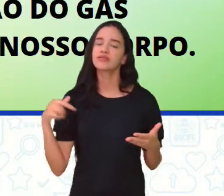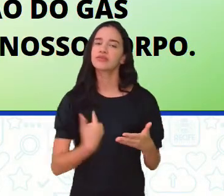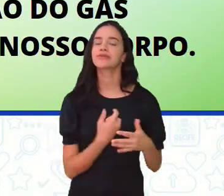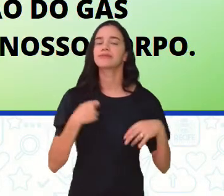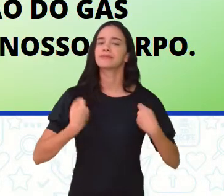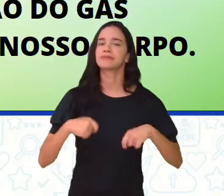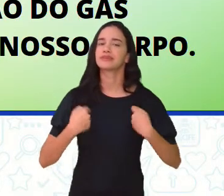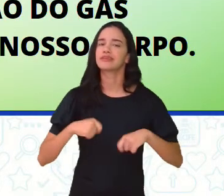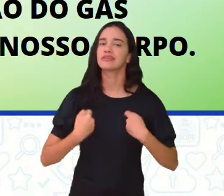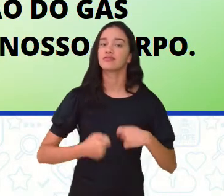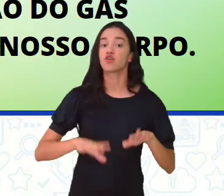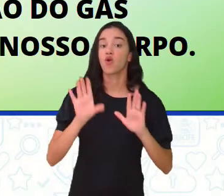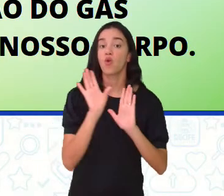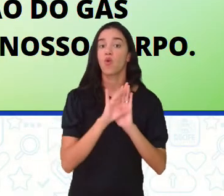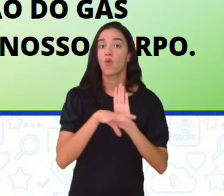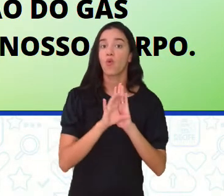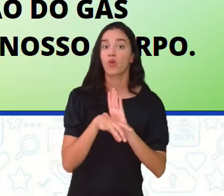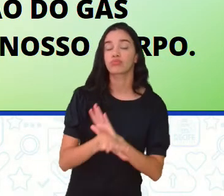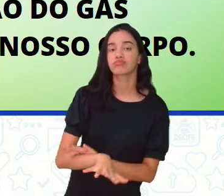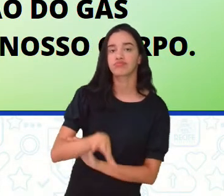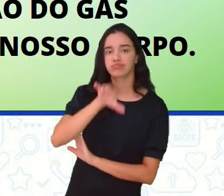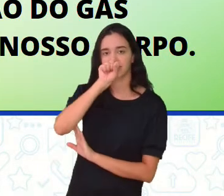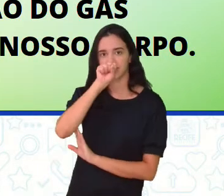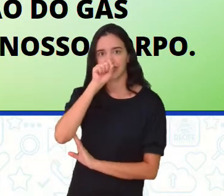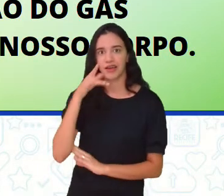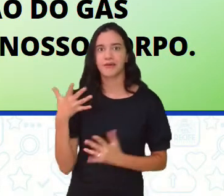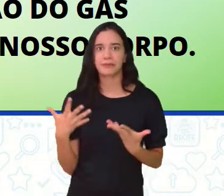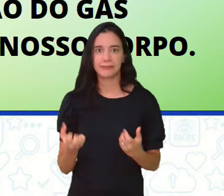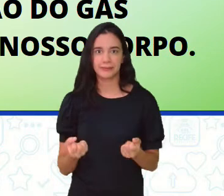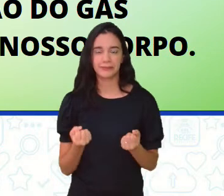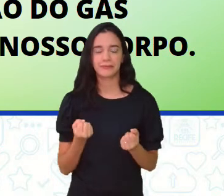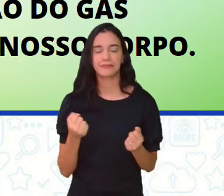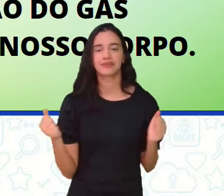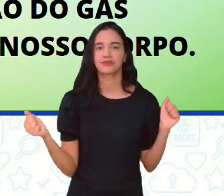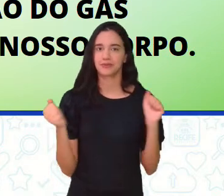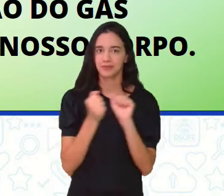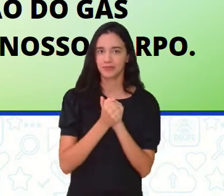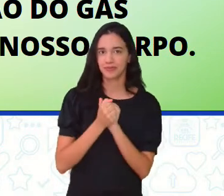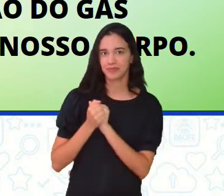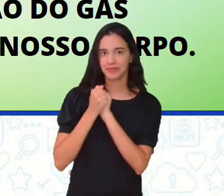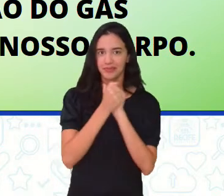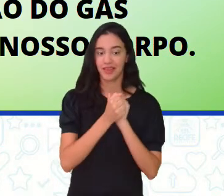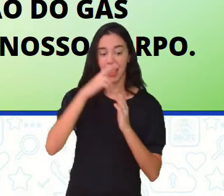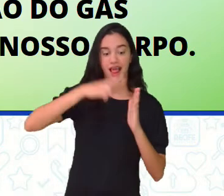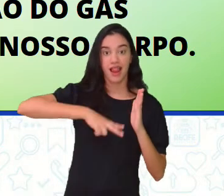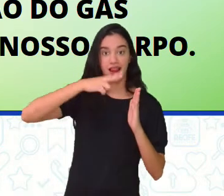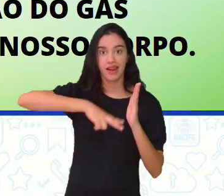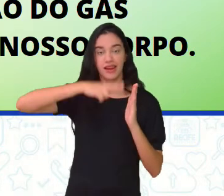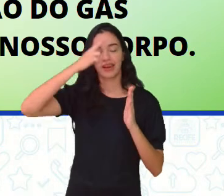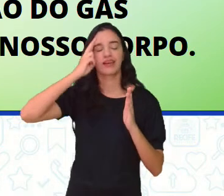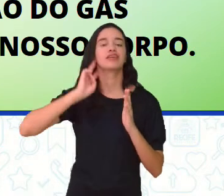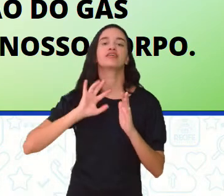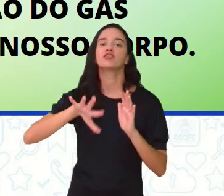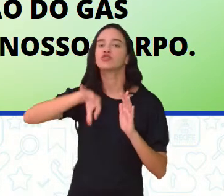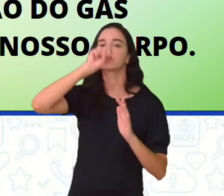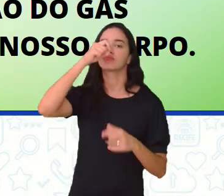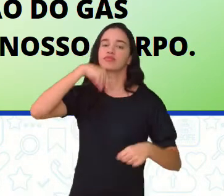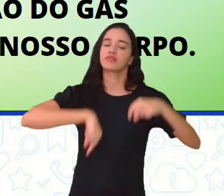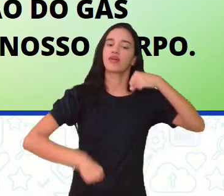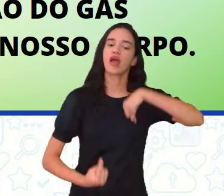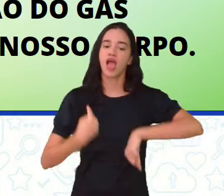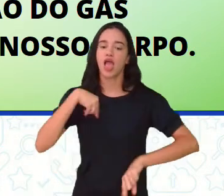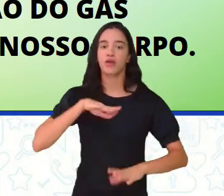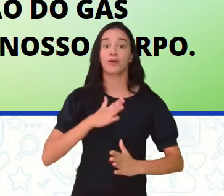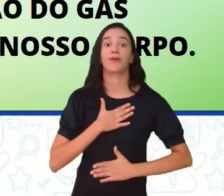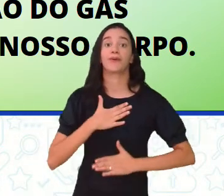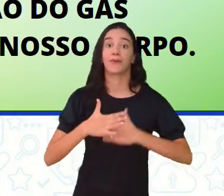ver o conceito de respiração. Vamos comigo? Vamos fazer essa leitura? O sistema respiratório é o sistema do